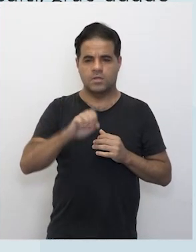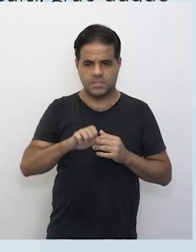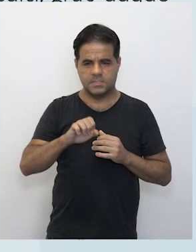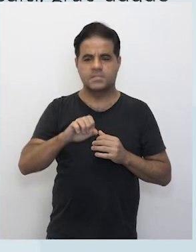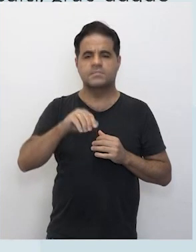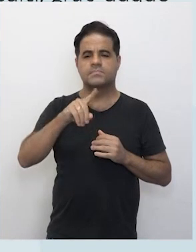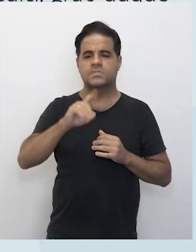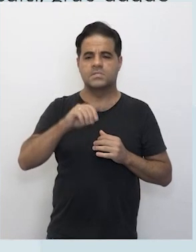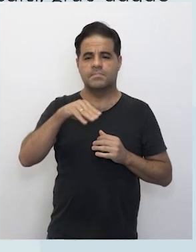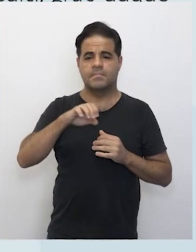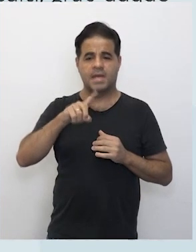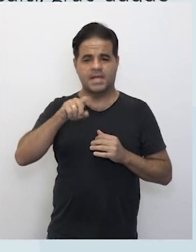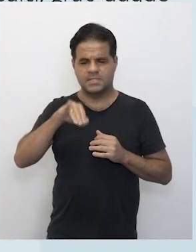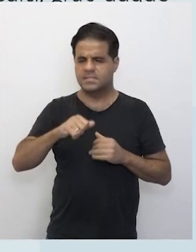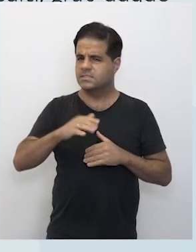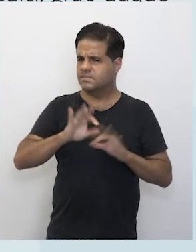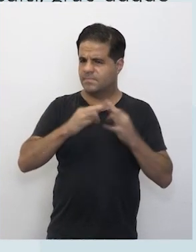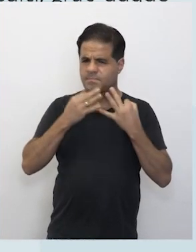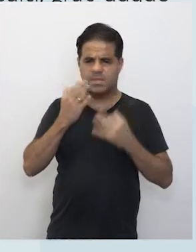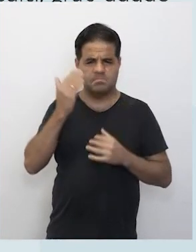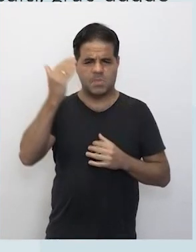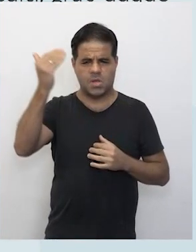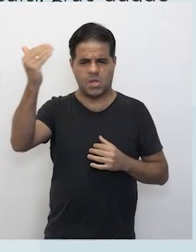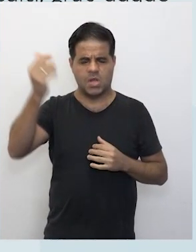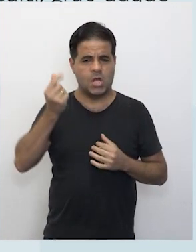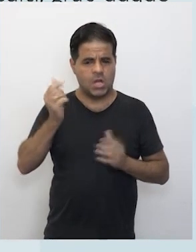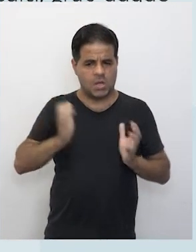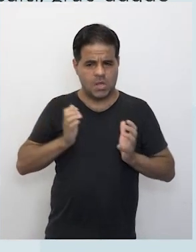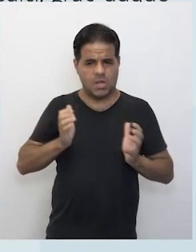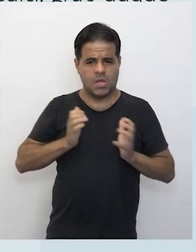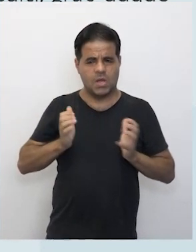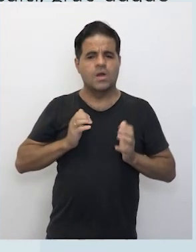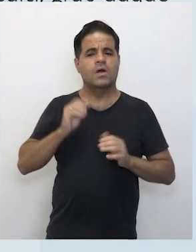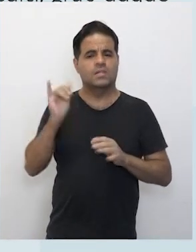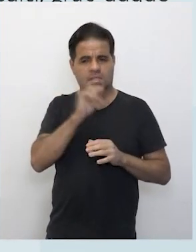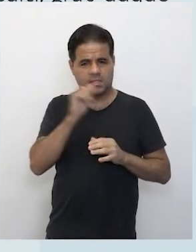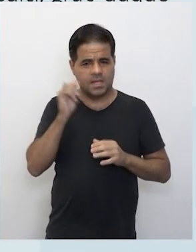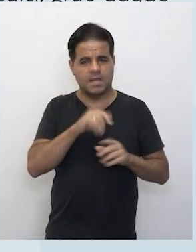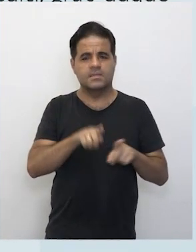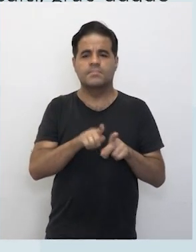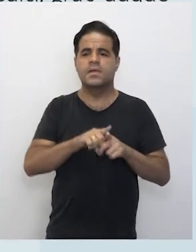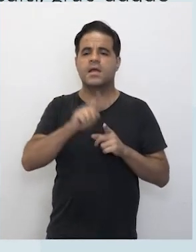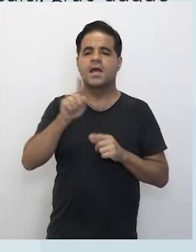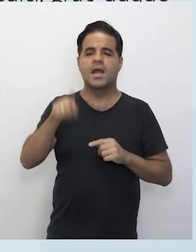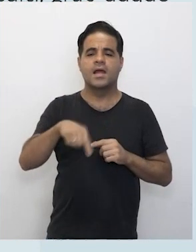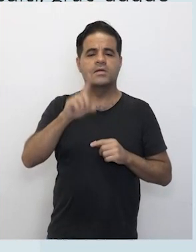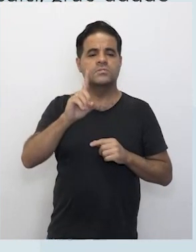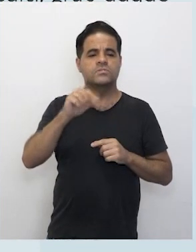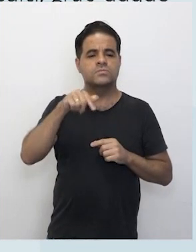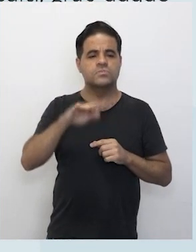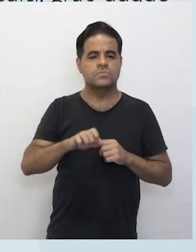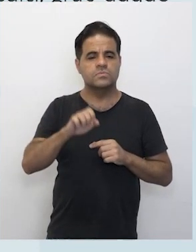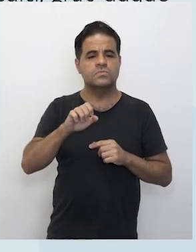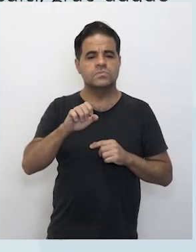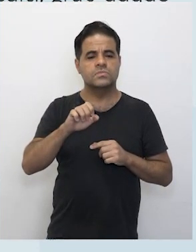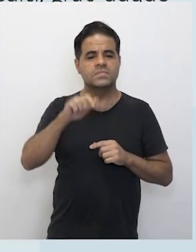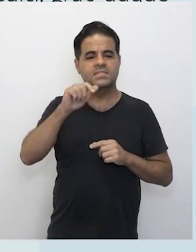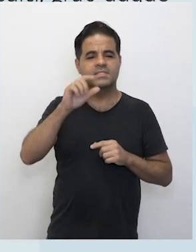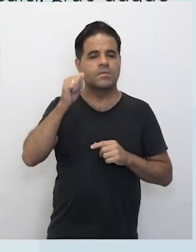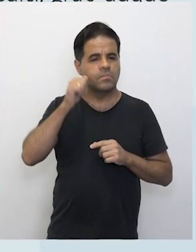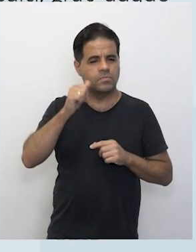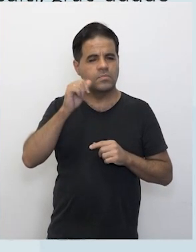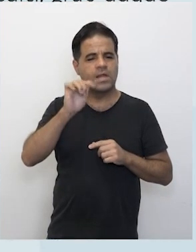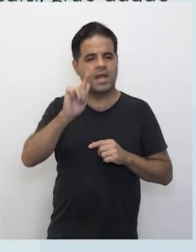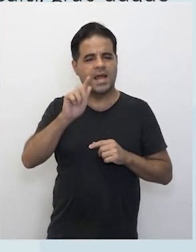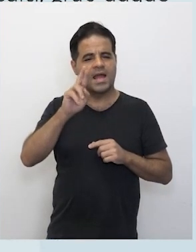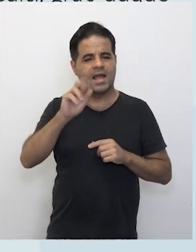poderosa da Itália naquele momento, e também a Grã-Duquesa Cristina de Lorena. Então, vejam, né, a influência que ela